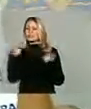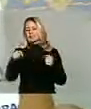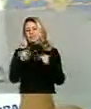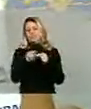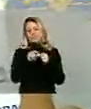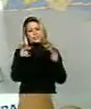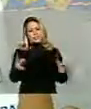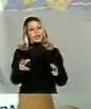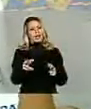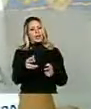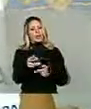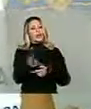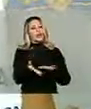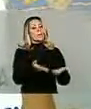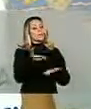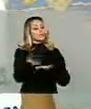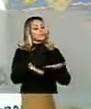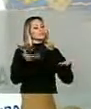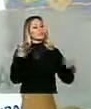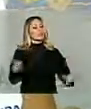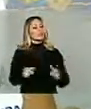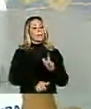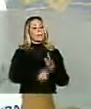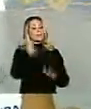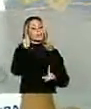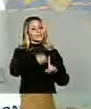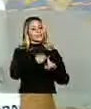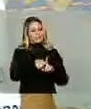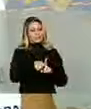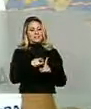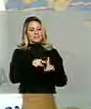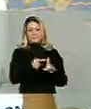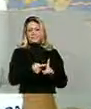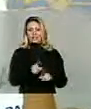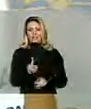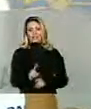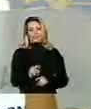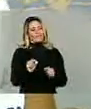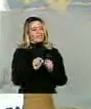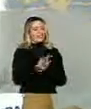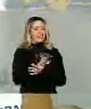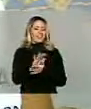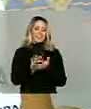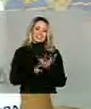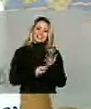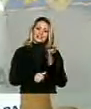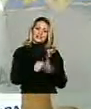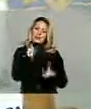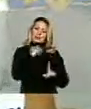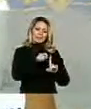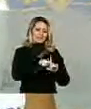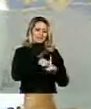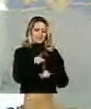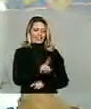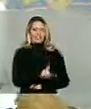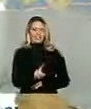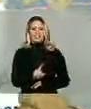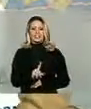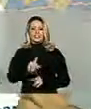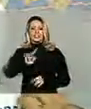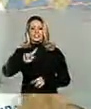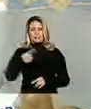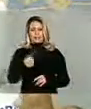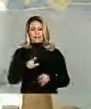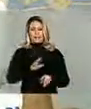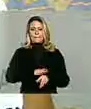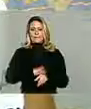feito, o acompanhamento desde o primeiro mês da gravidez ou não? Não, eu não fiz desde o primeiro mês. Aí eu já